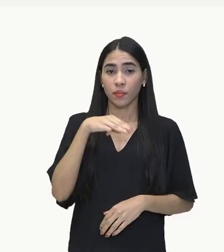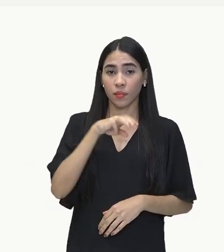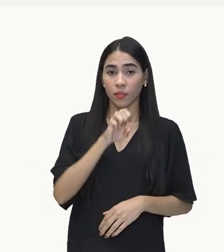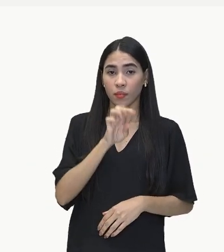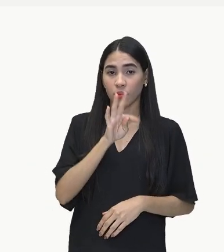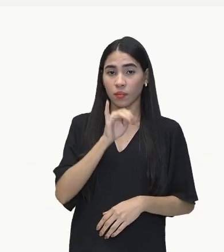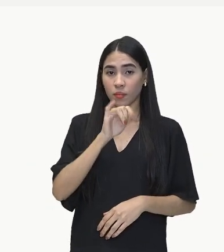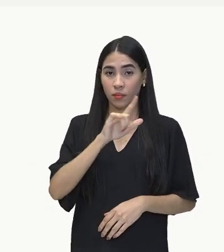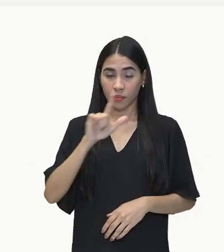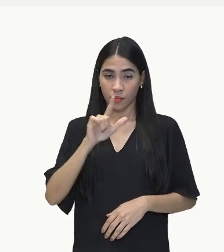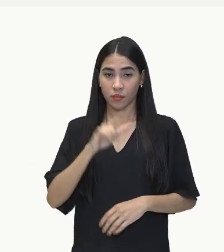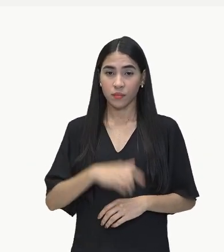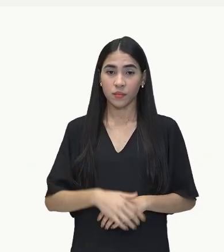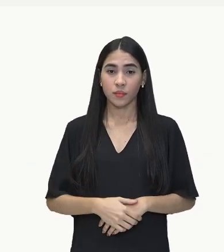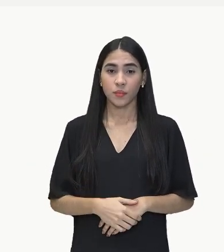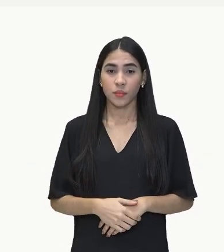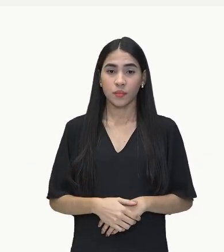metil.